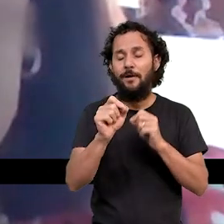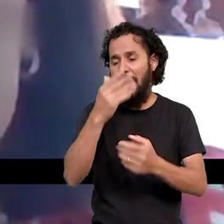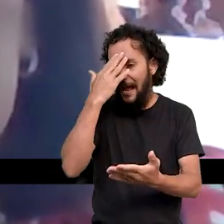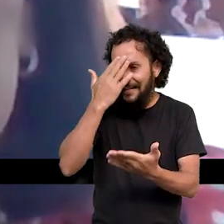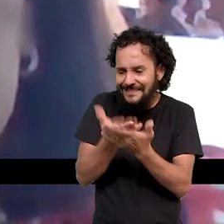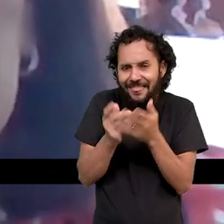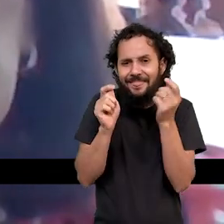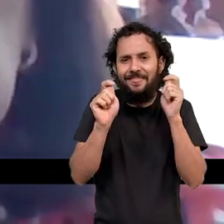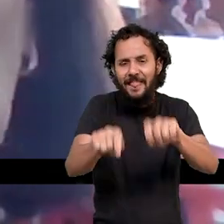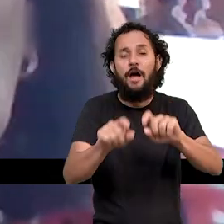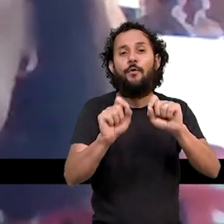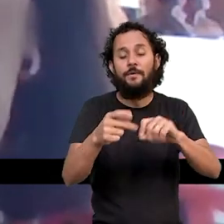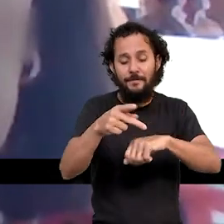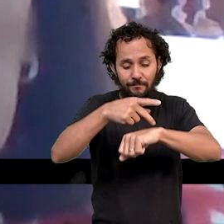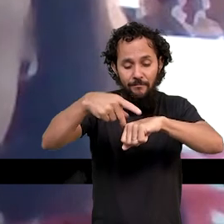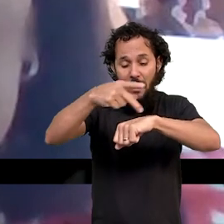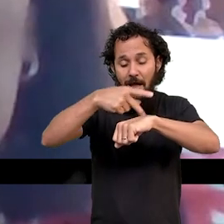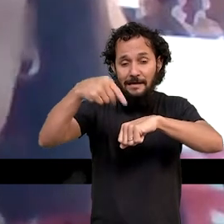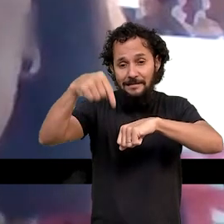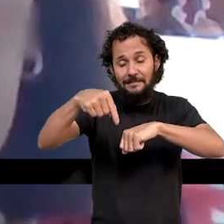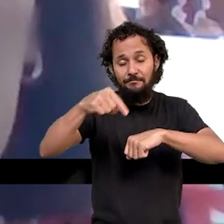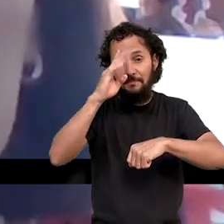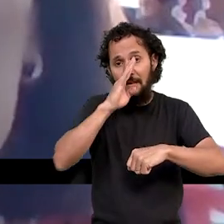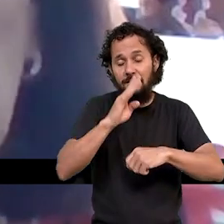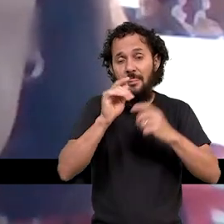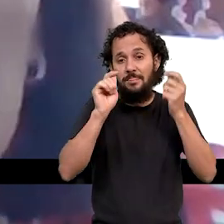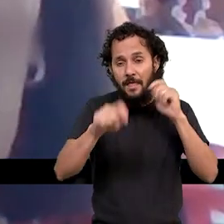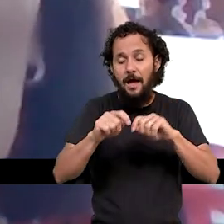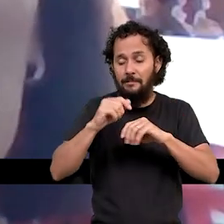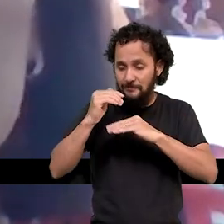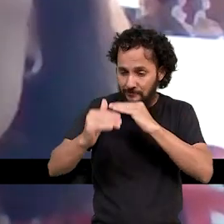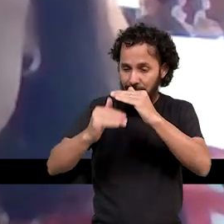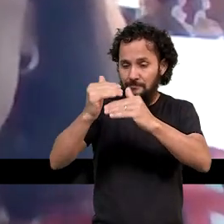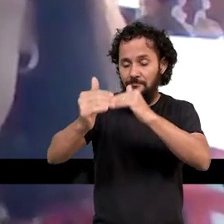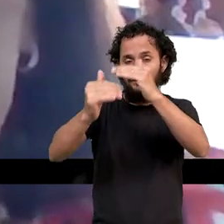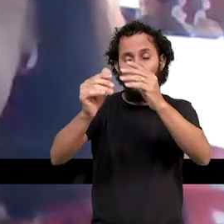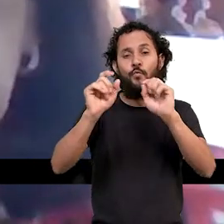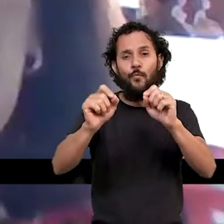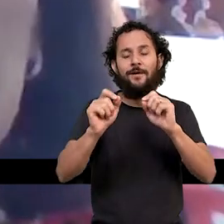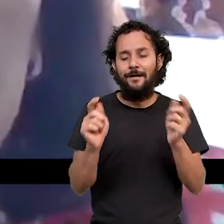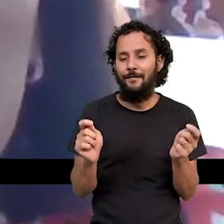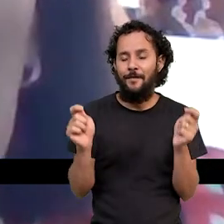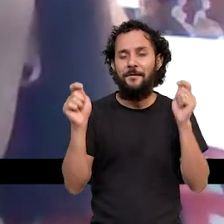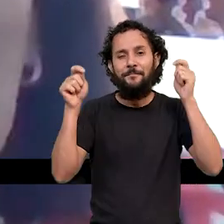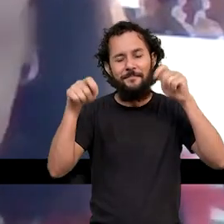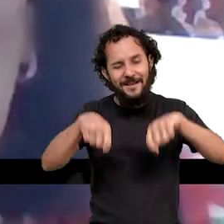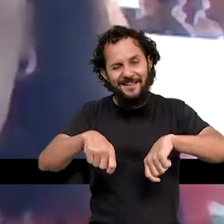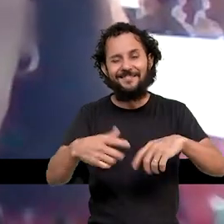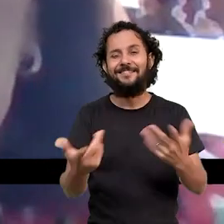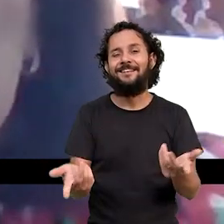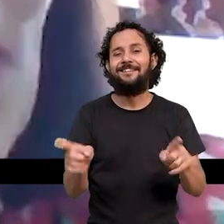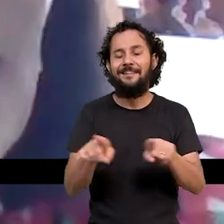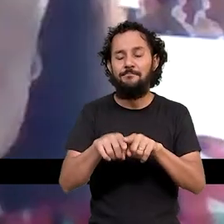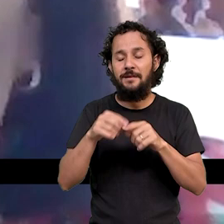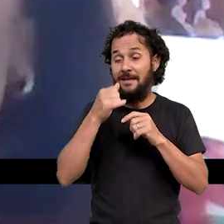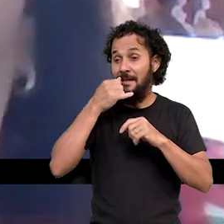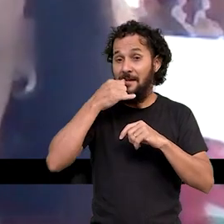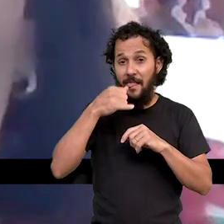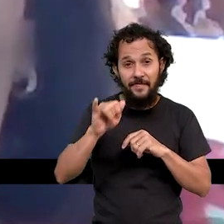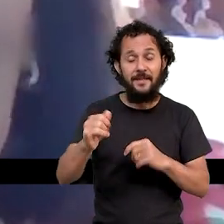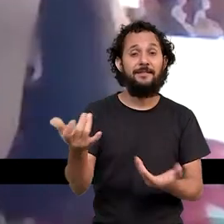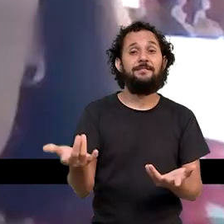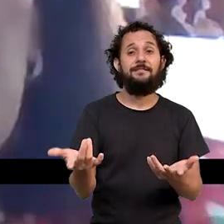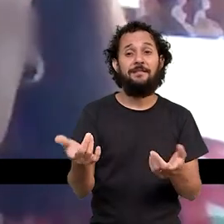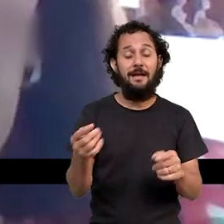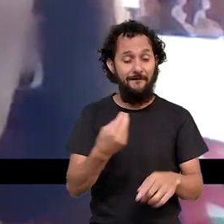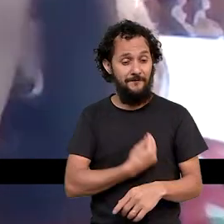acreditar que o nosso país poderá recuperar a sua capacidade, a sua